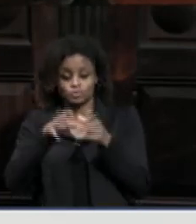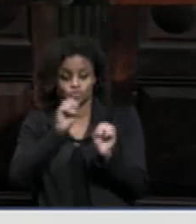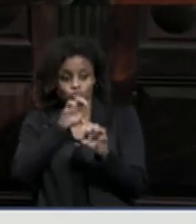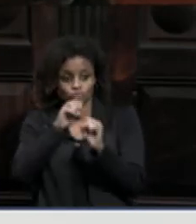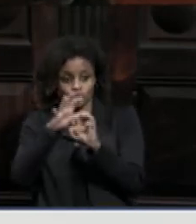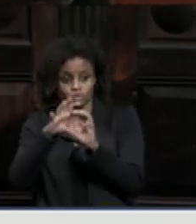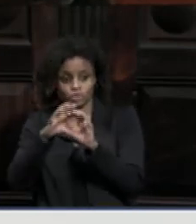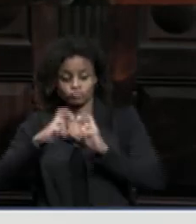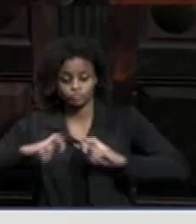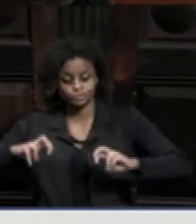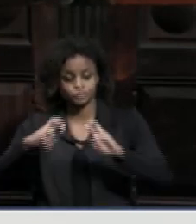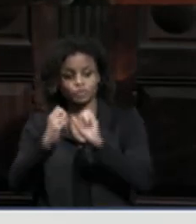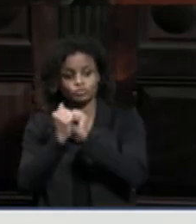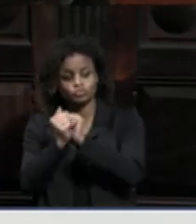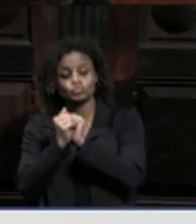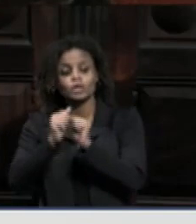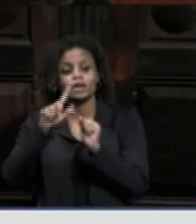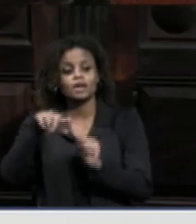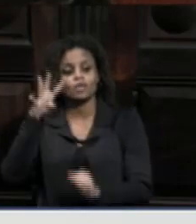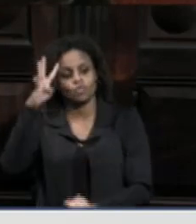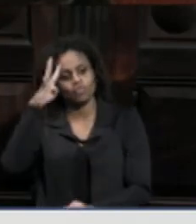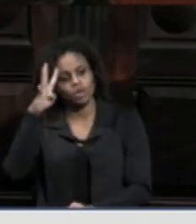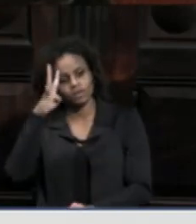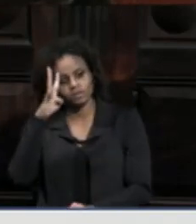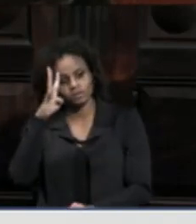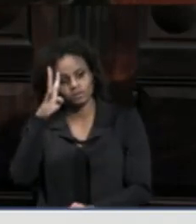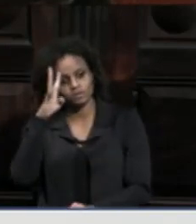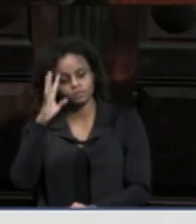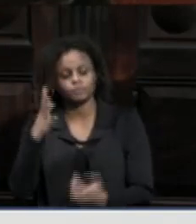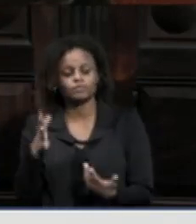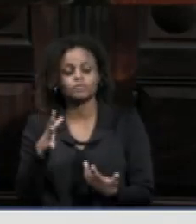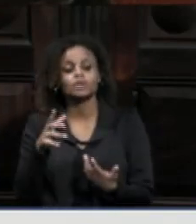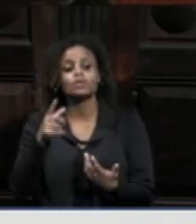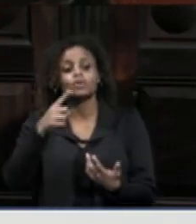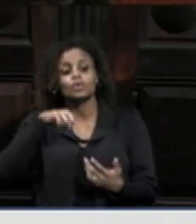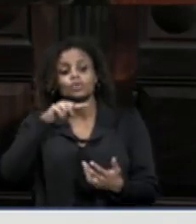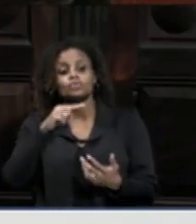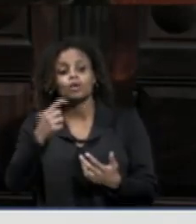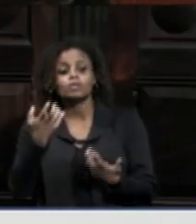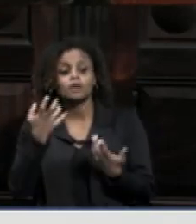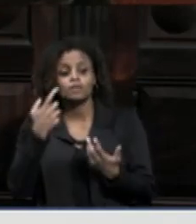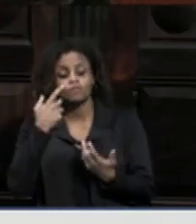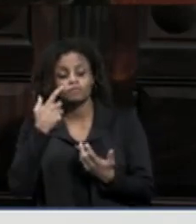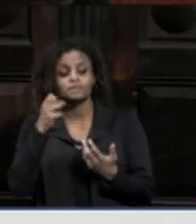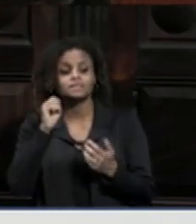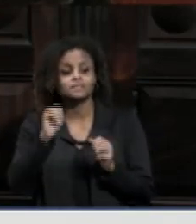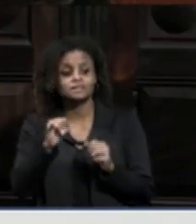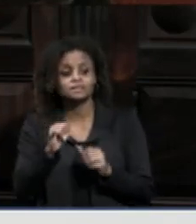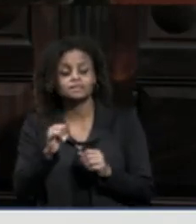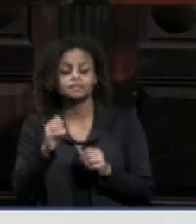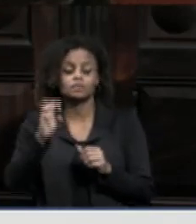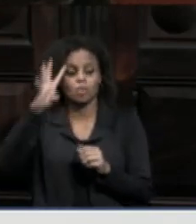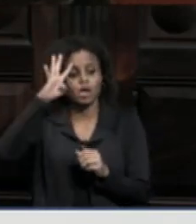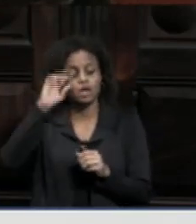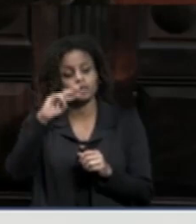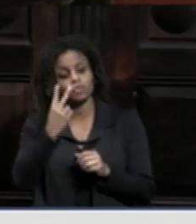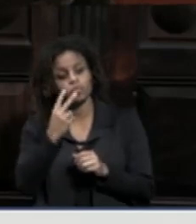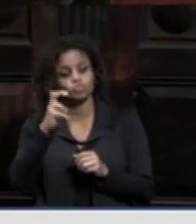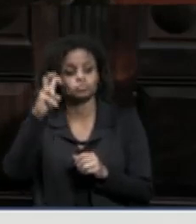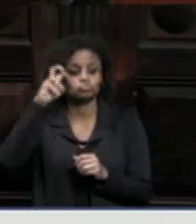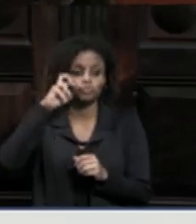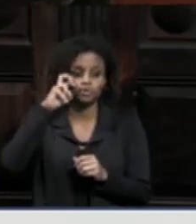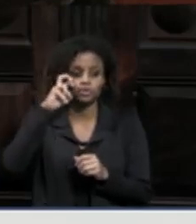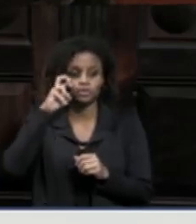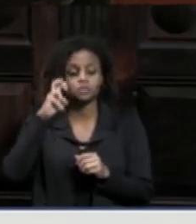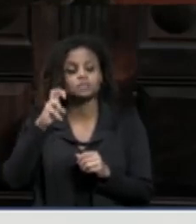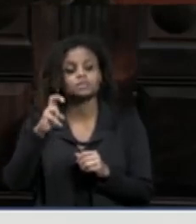A gente vê, né, a gente está tirando um indicativo aqui entre nós da quinta-feira, vê se não for possível na quarta, a gente mantém